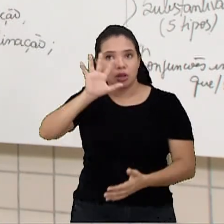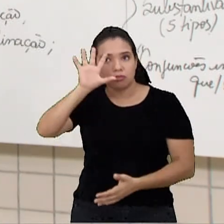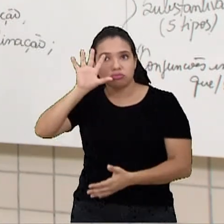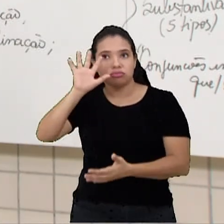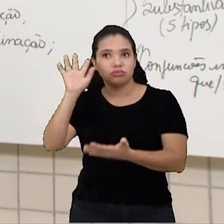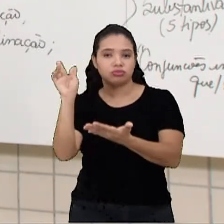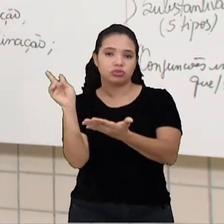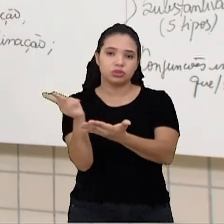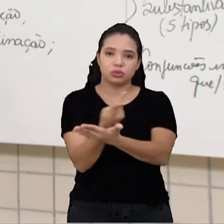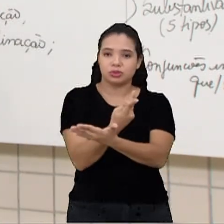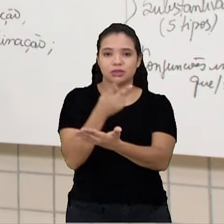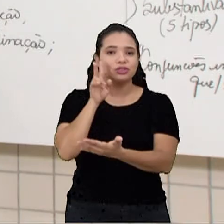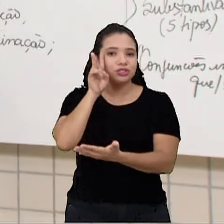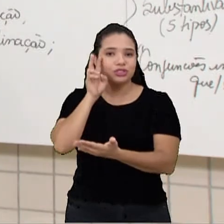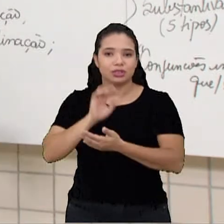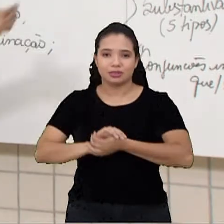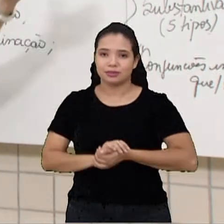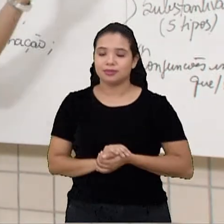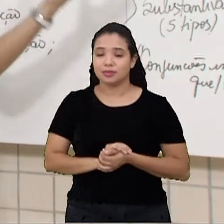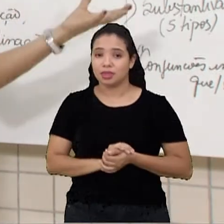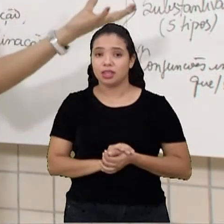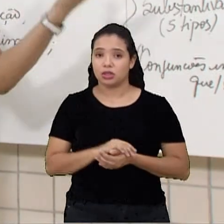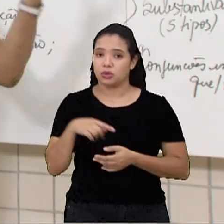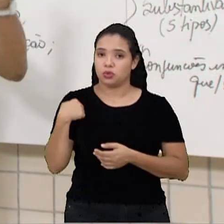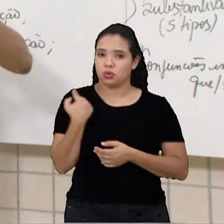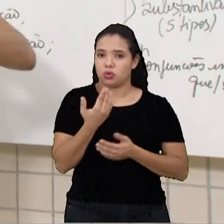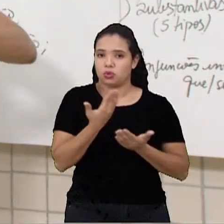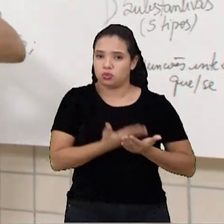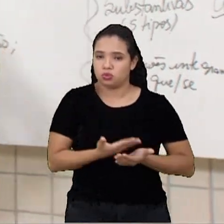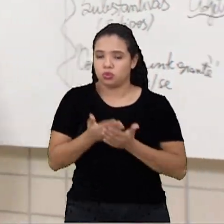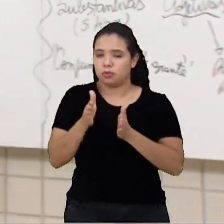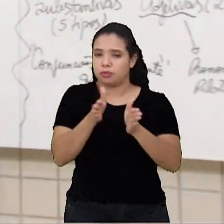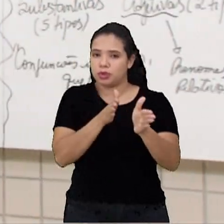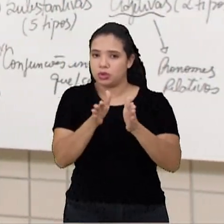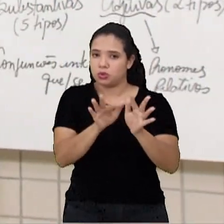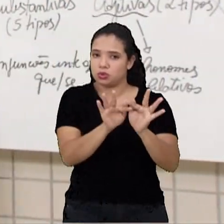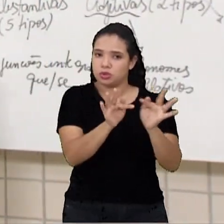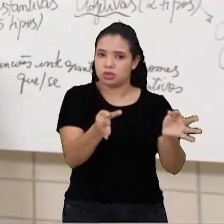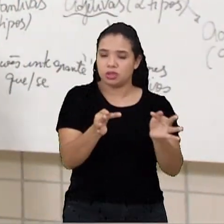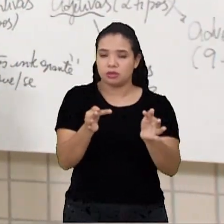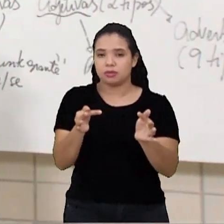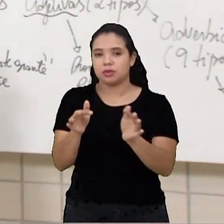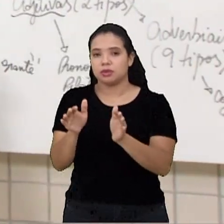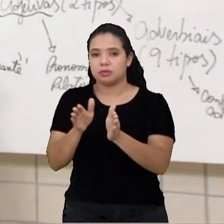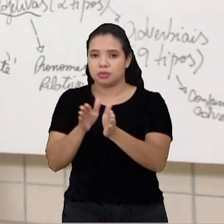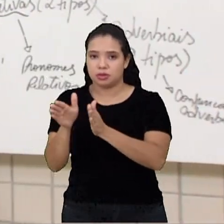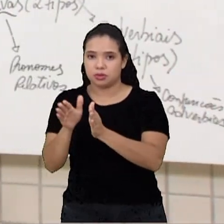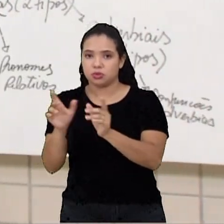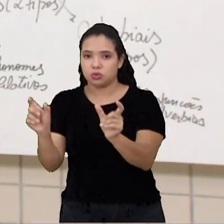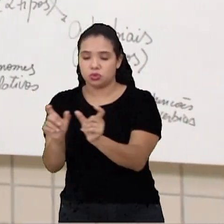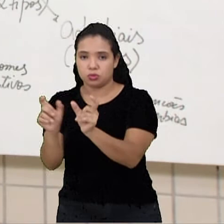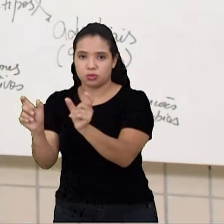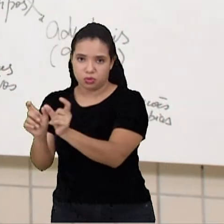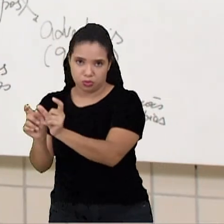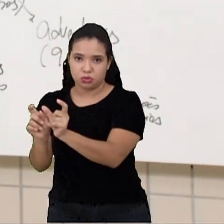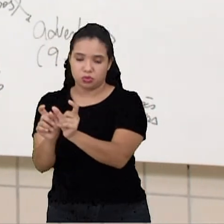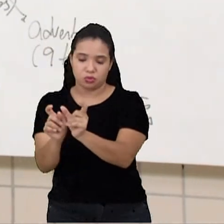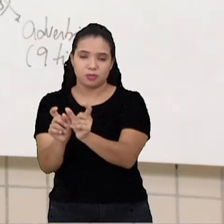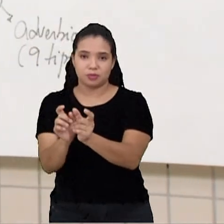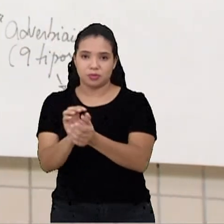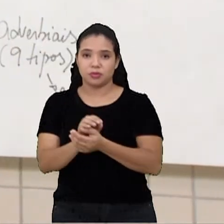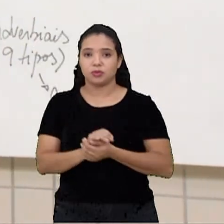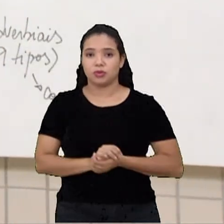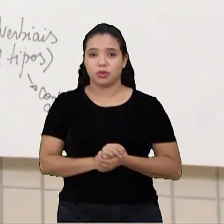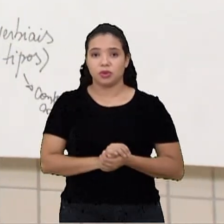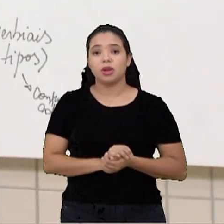aconteceu, tá bom? E nós estudamos também período, nós aprendemos período simples e aprendemos período composto